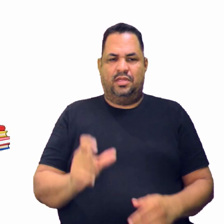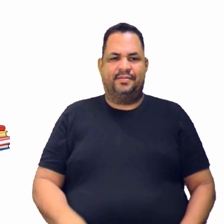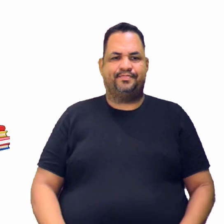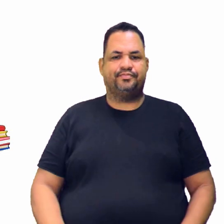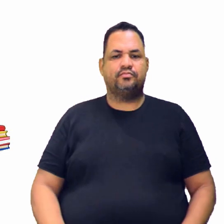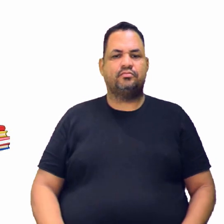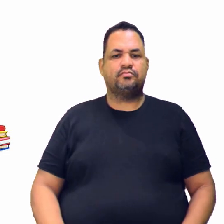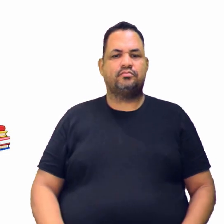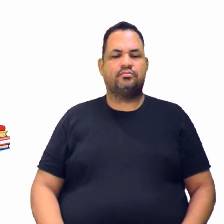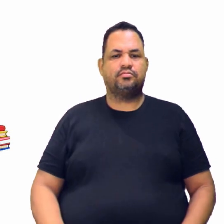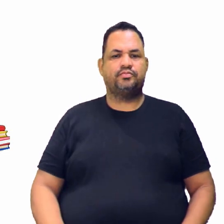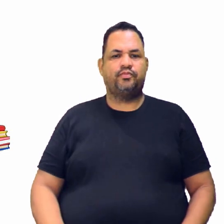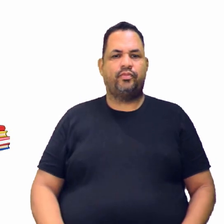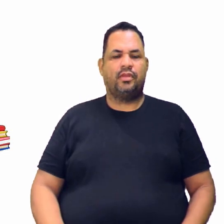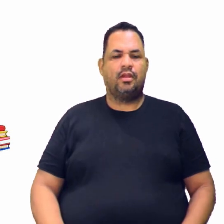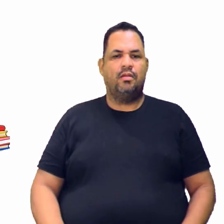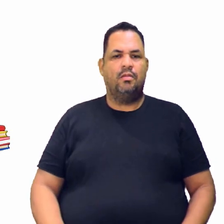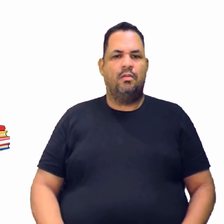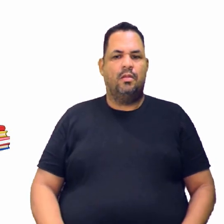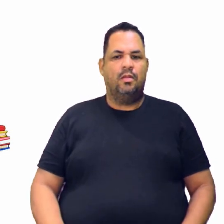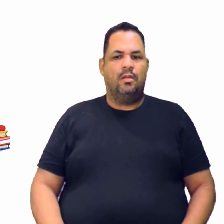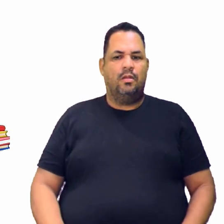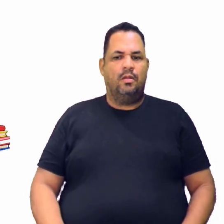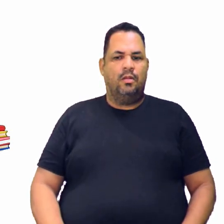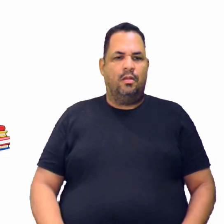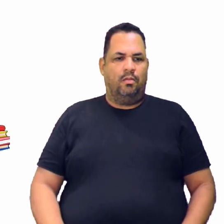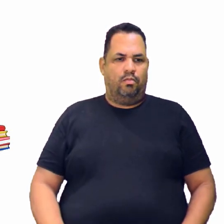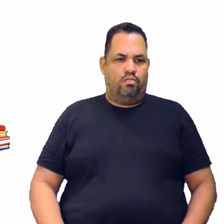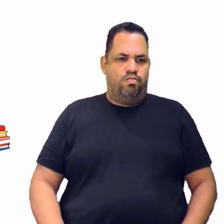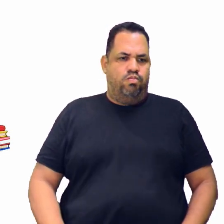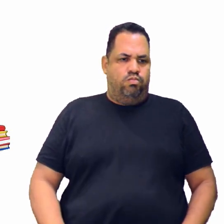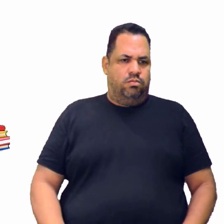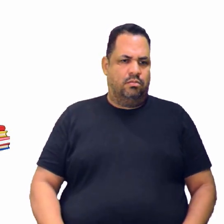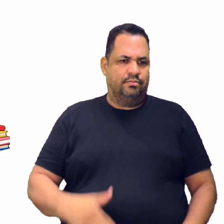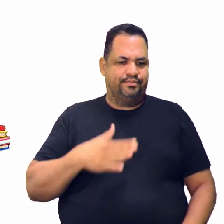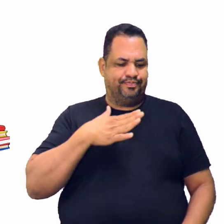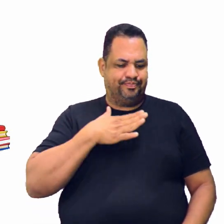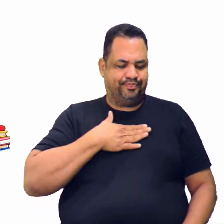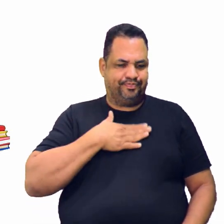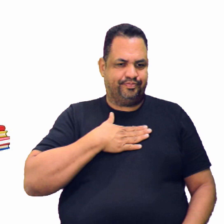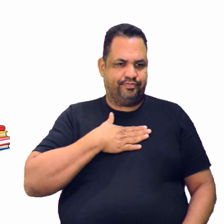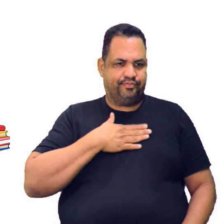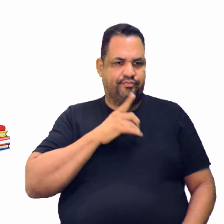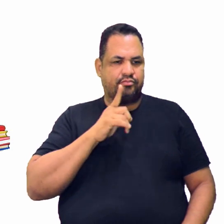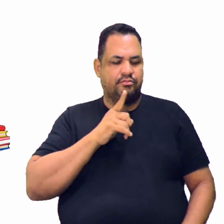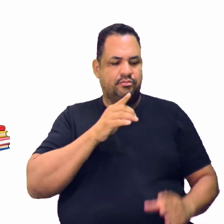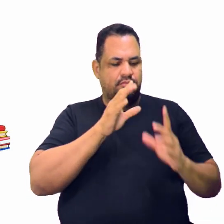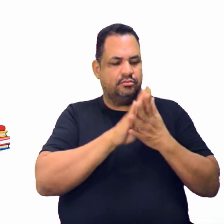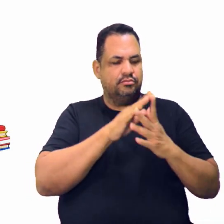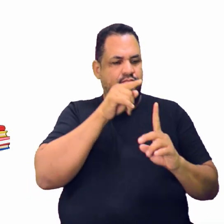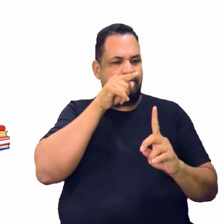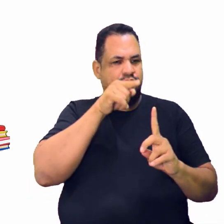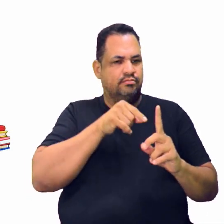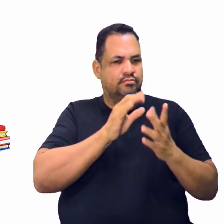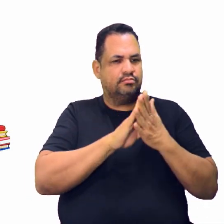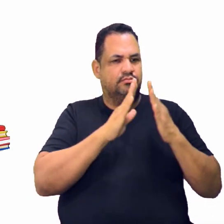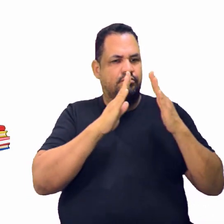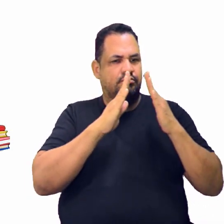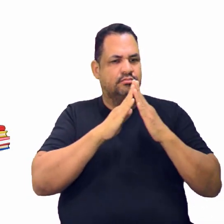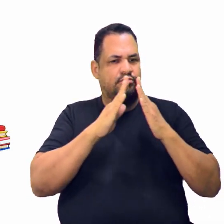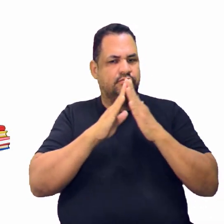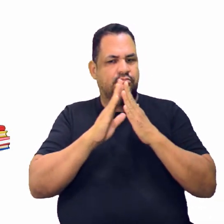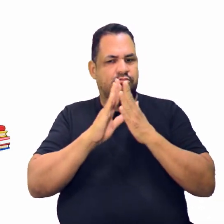tá bom? Vamos ver aqui o exemplo. Esse meu vizinho anda de bicicleta